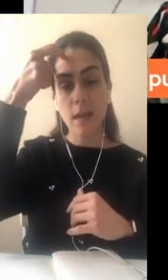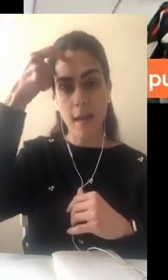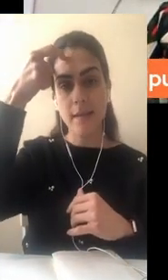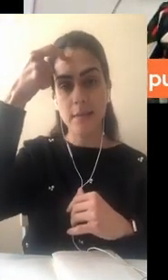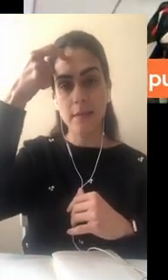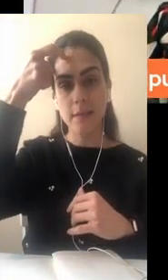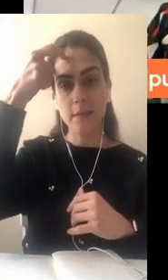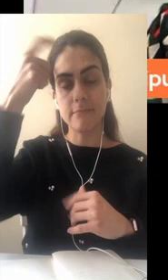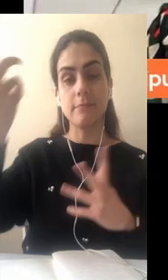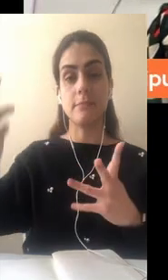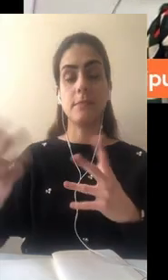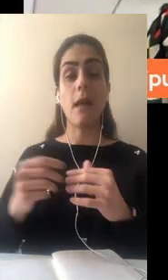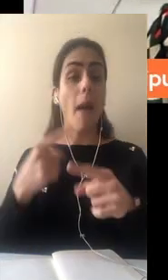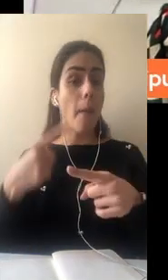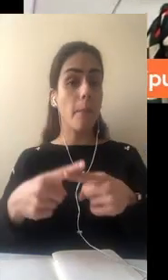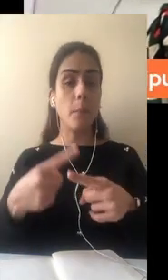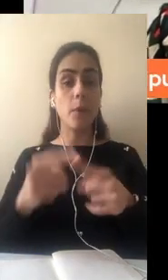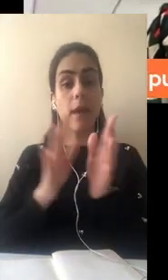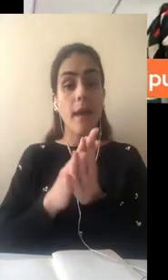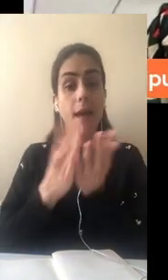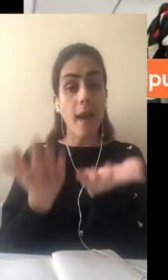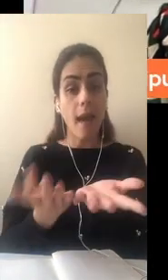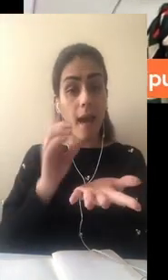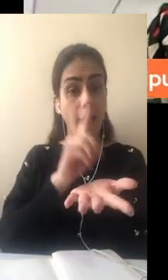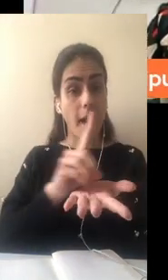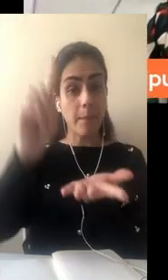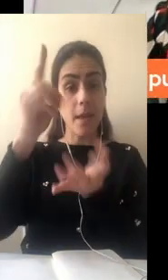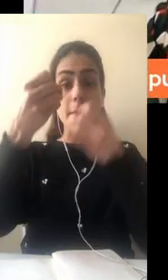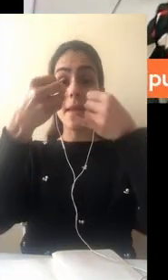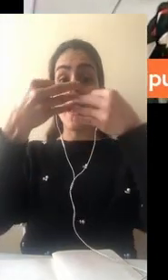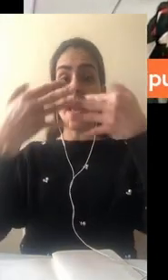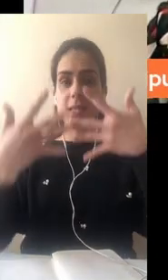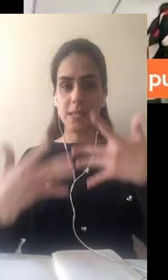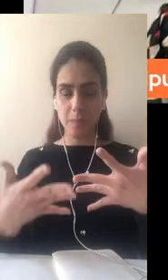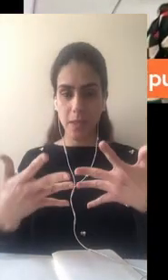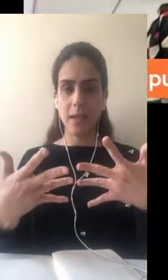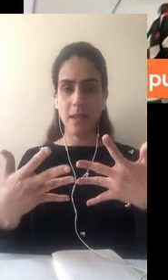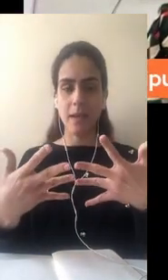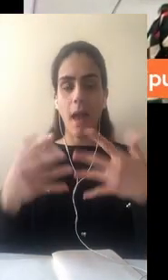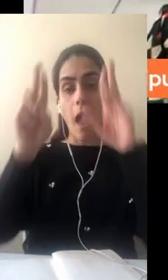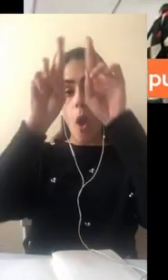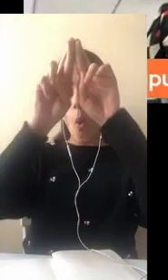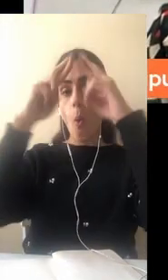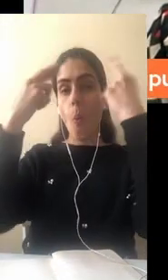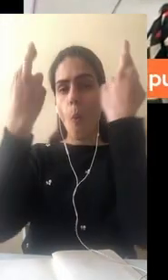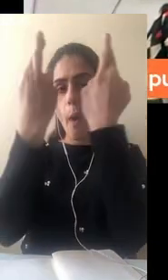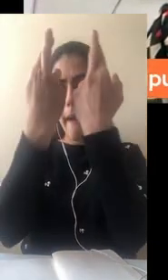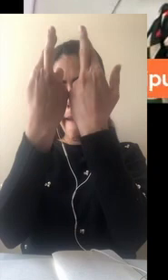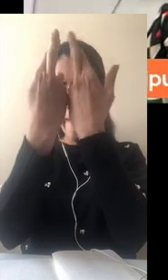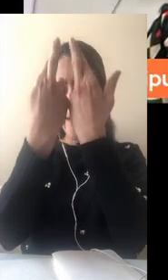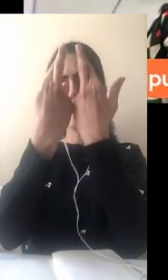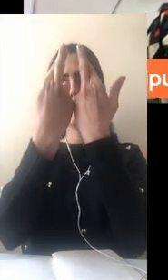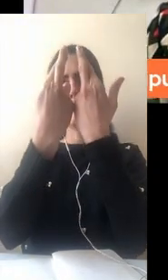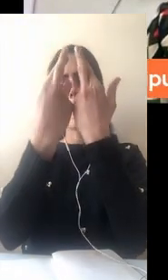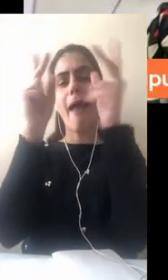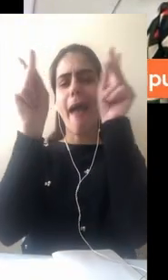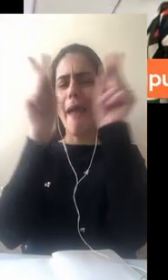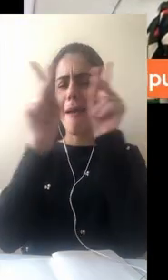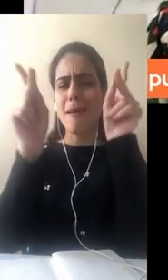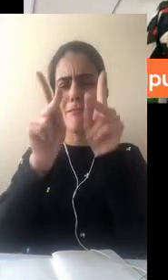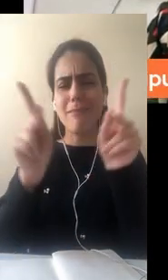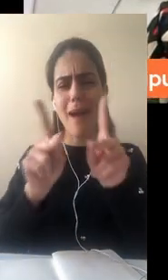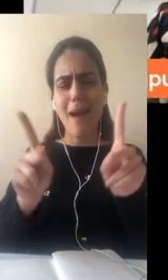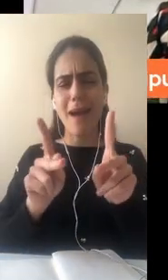entendimento, porque a Bíblia fala, né, e você fala muito isso, o reino de Deus é paz,